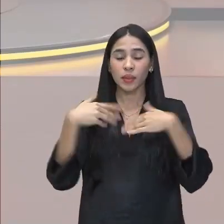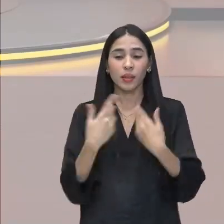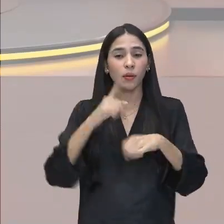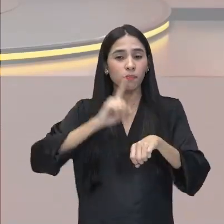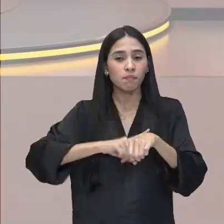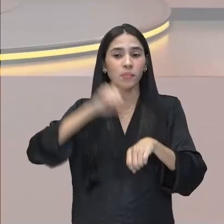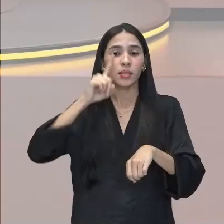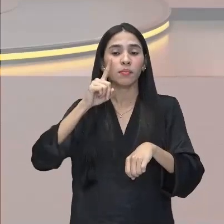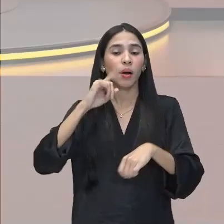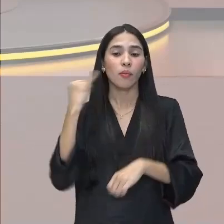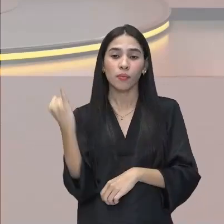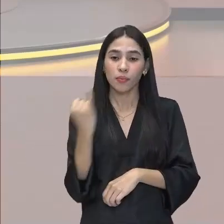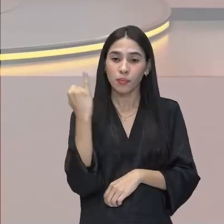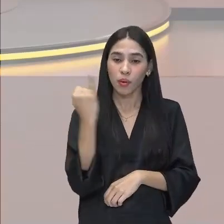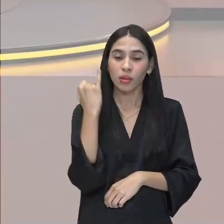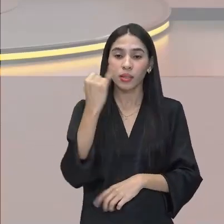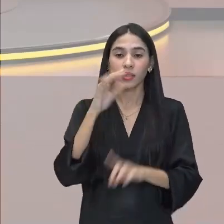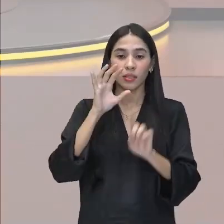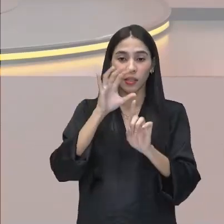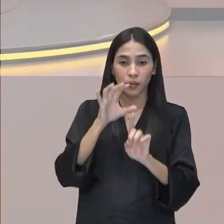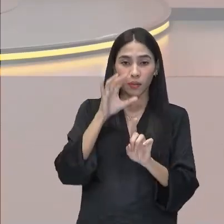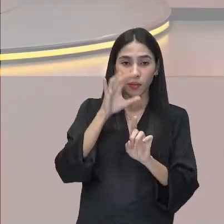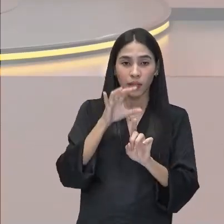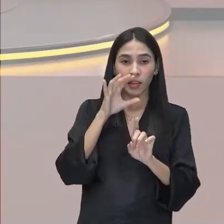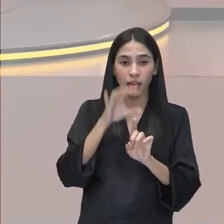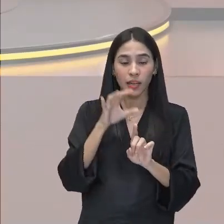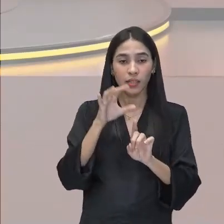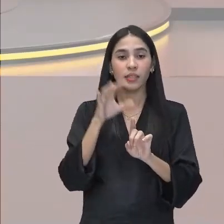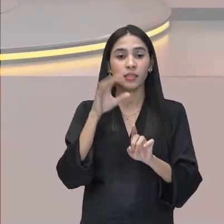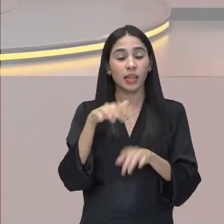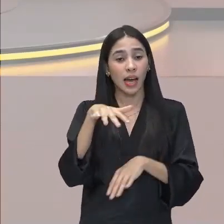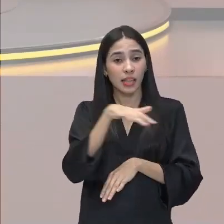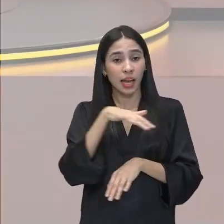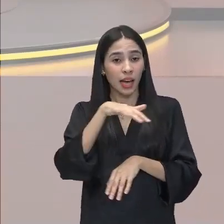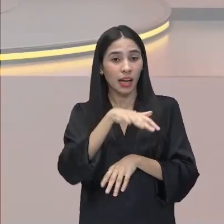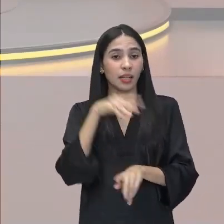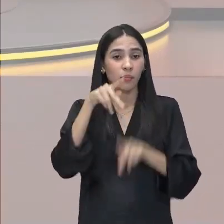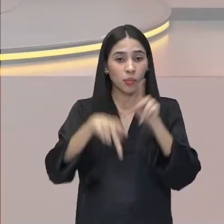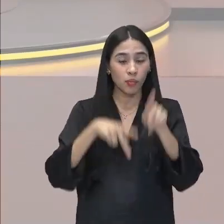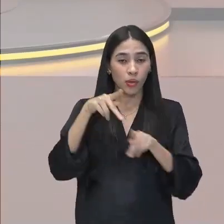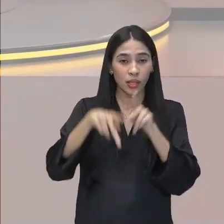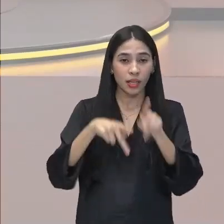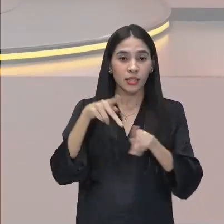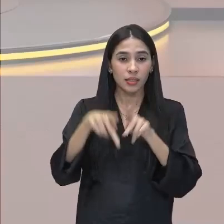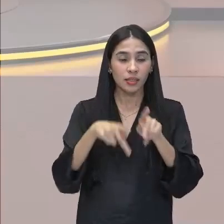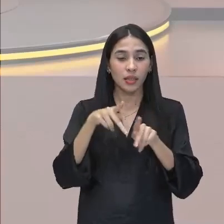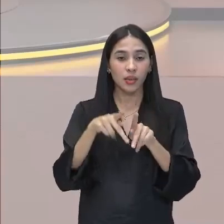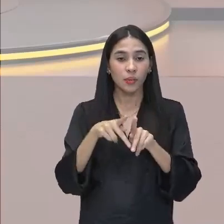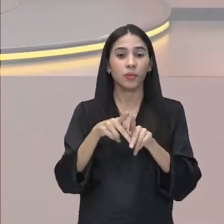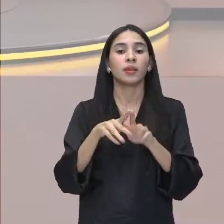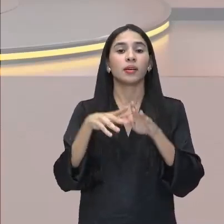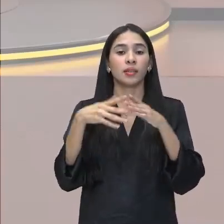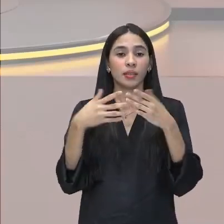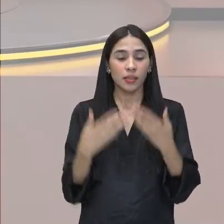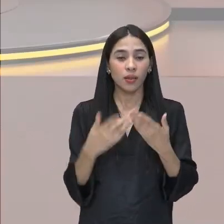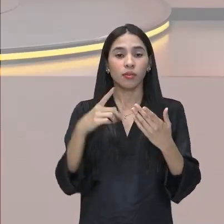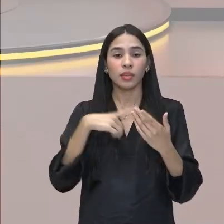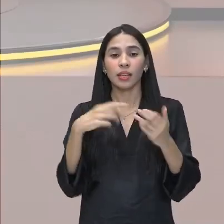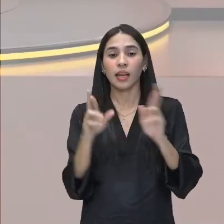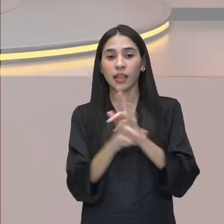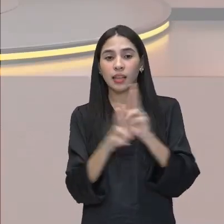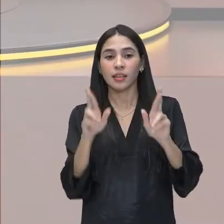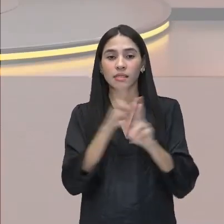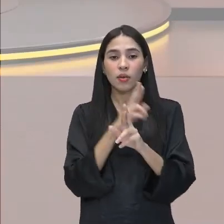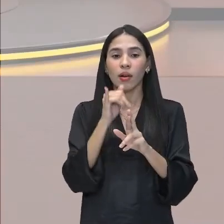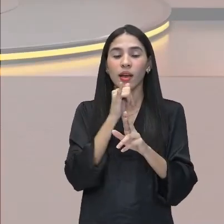principal eixo, né, atrativo aí para essas populações, né, está relacionado